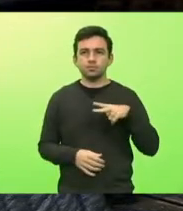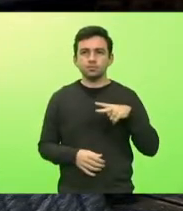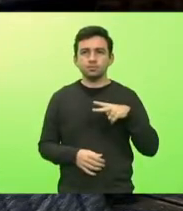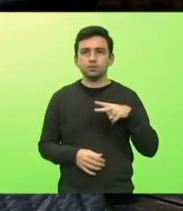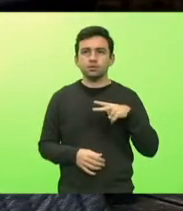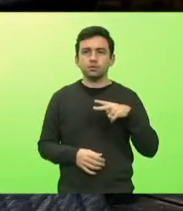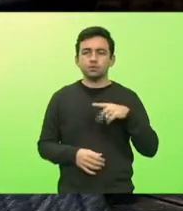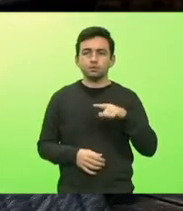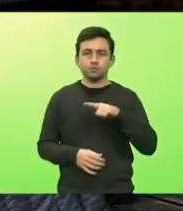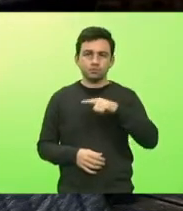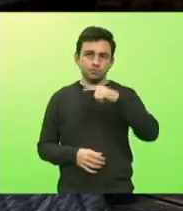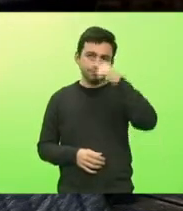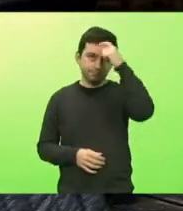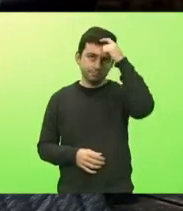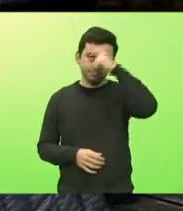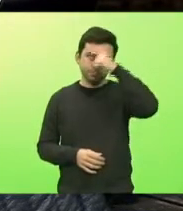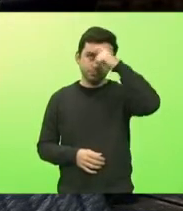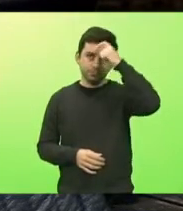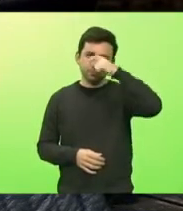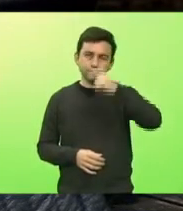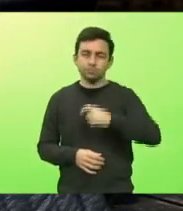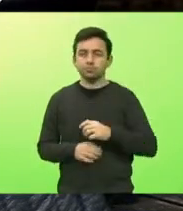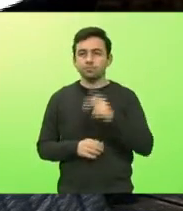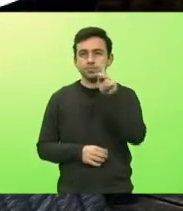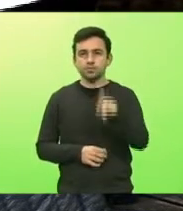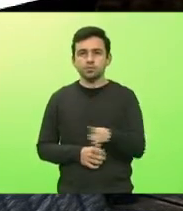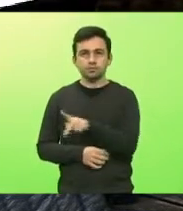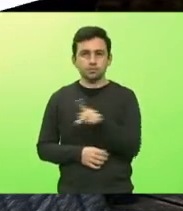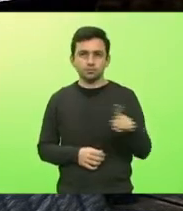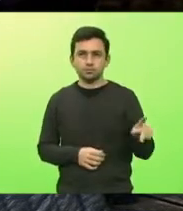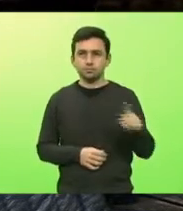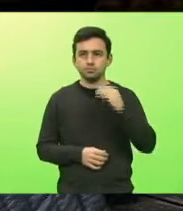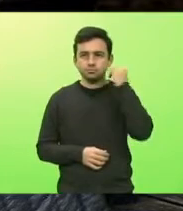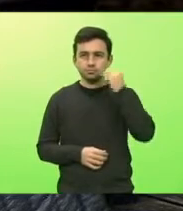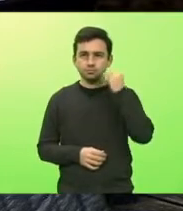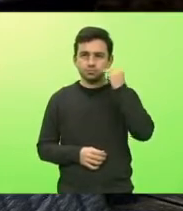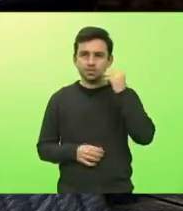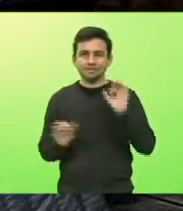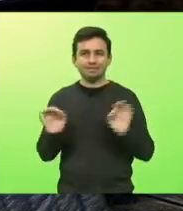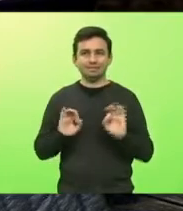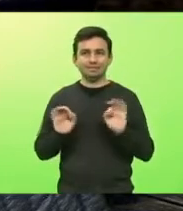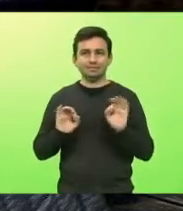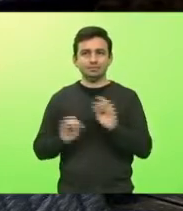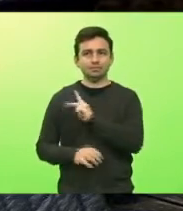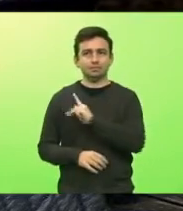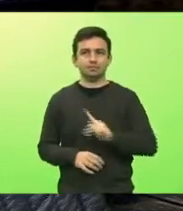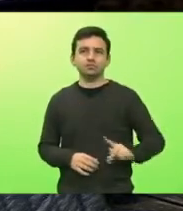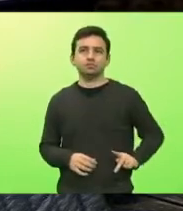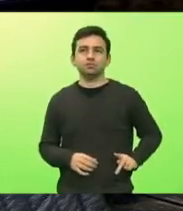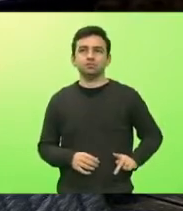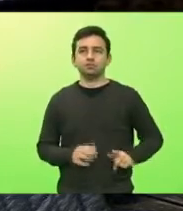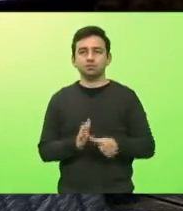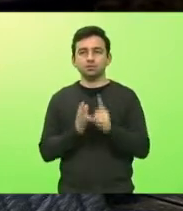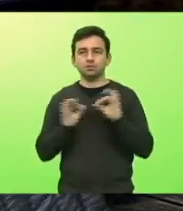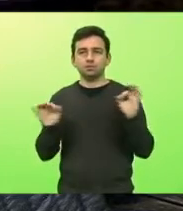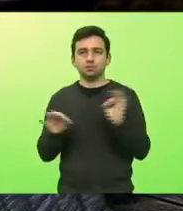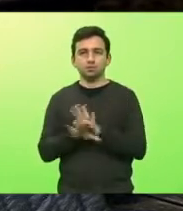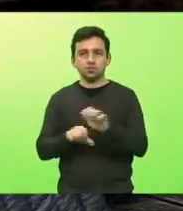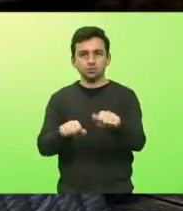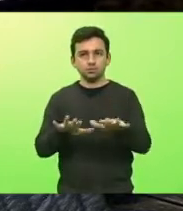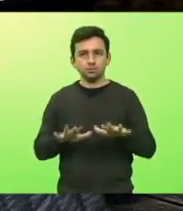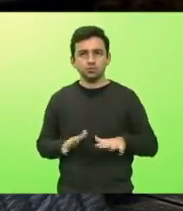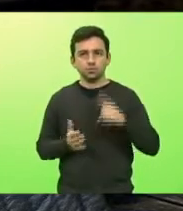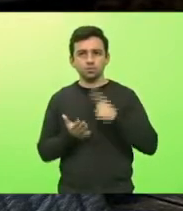Maurício Kudrak, Padre Pedro Balticeira, Márcio Machado. Nada mais havendo, o senhor presidente, antes de encerrar a sessão,